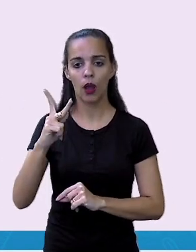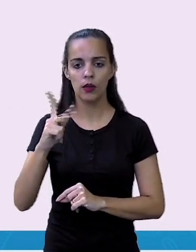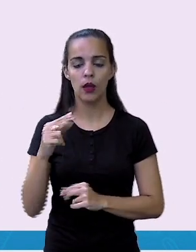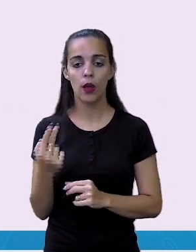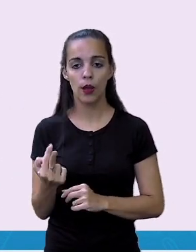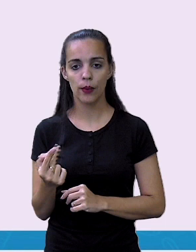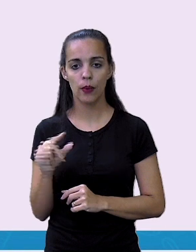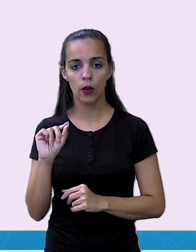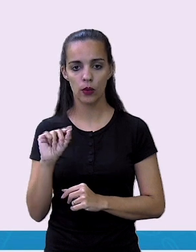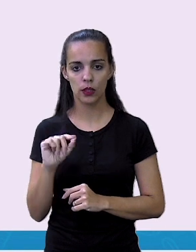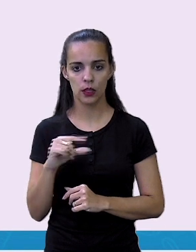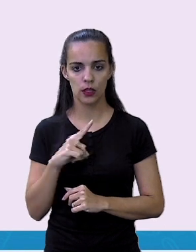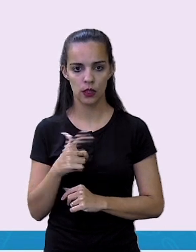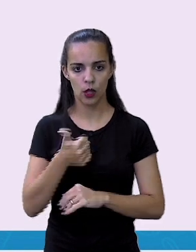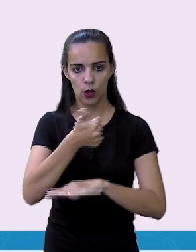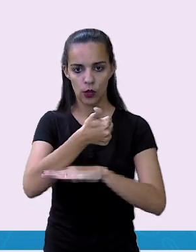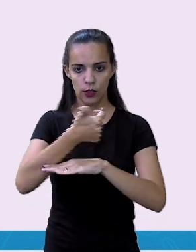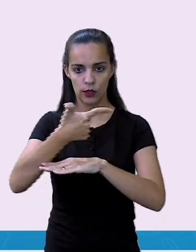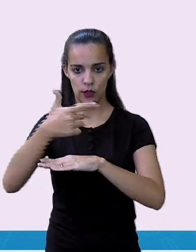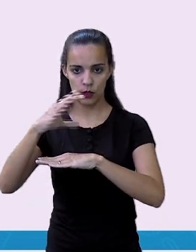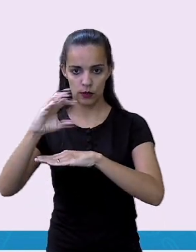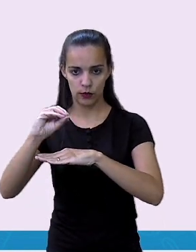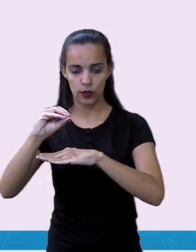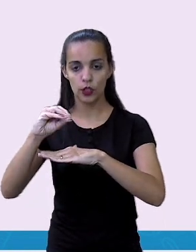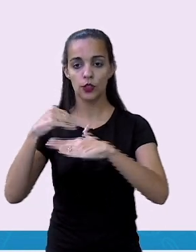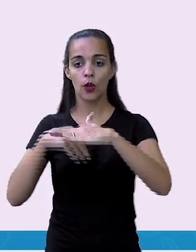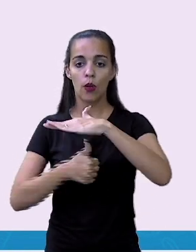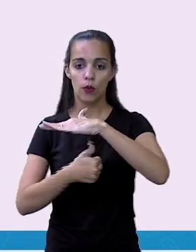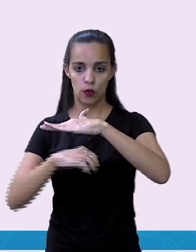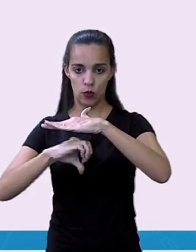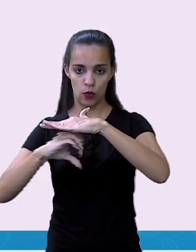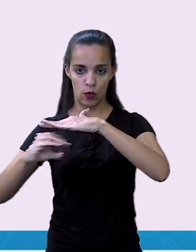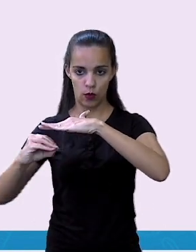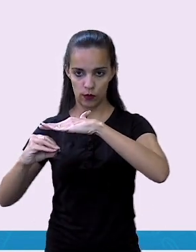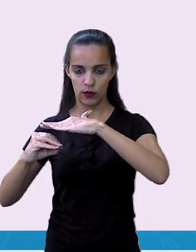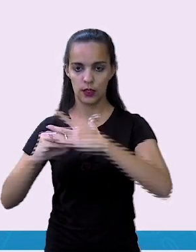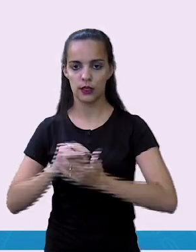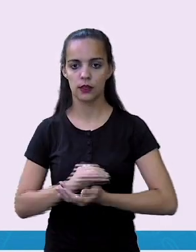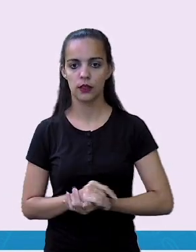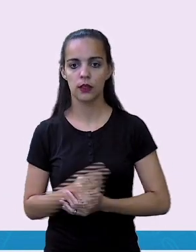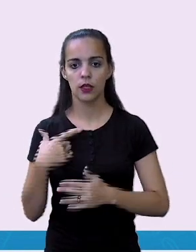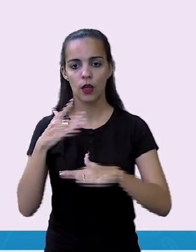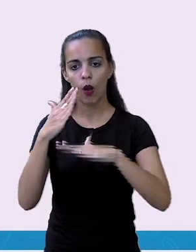vai ser 120 está para 90.